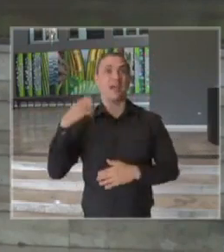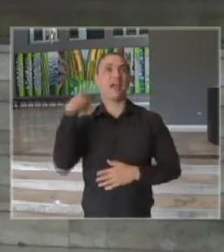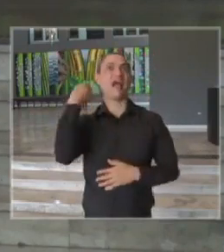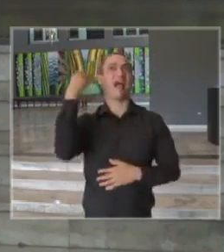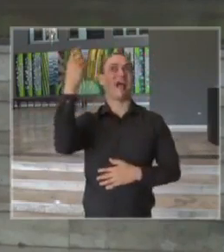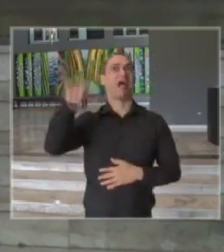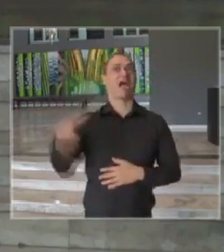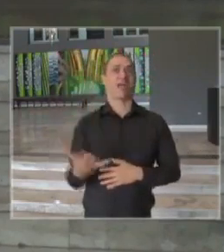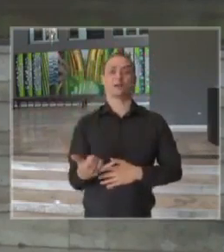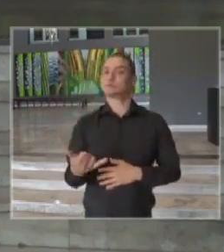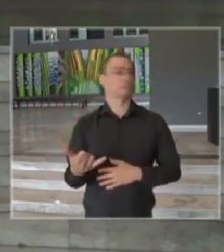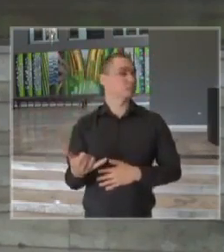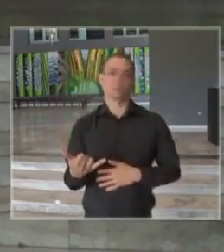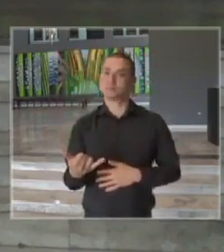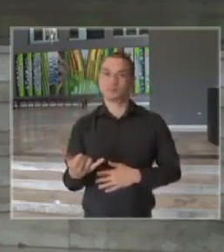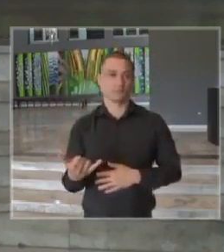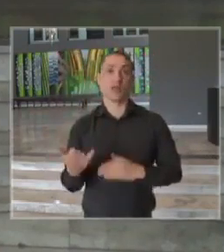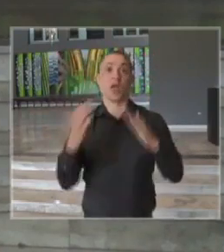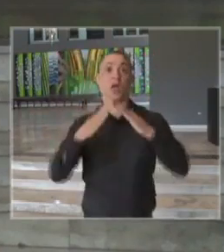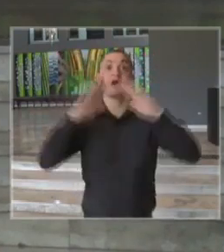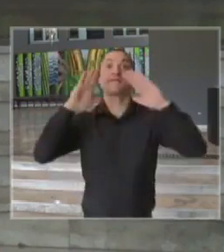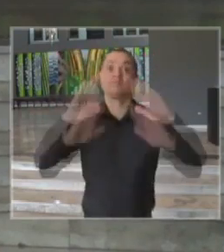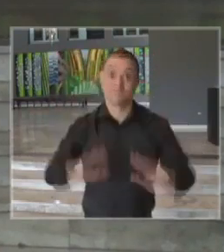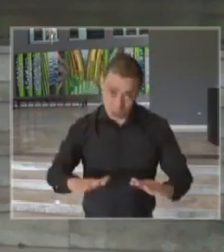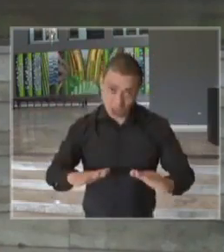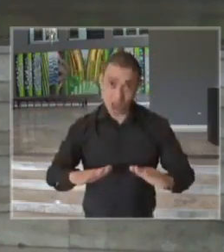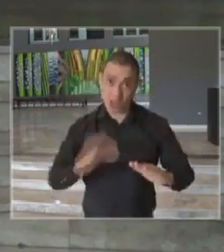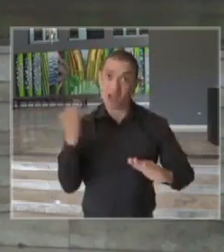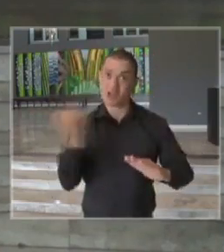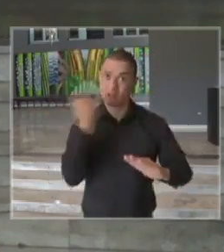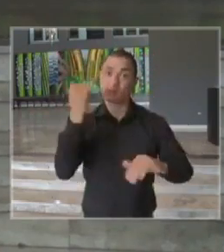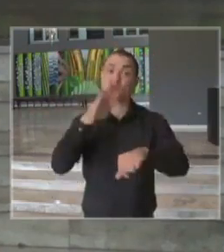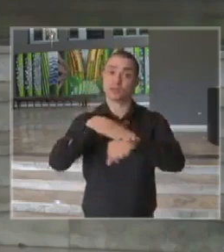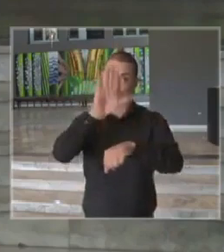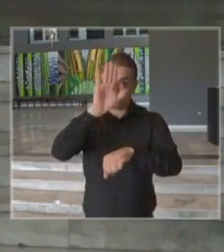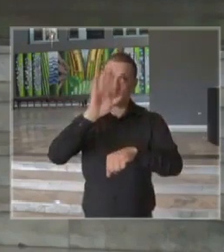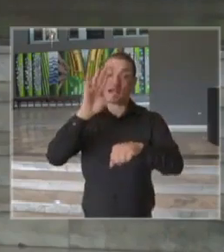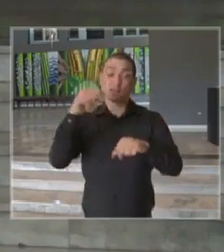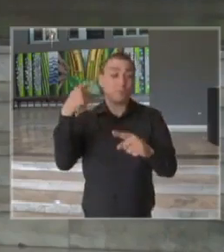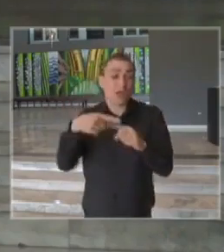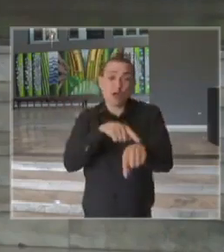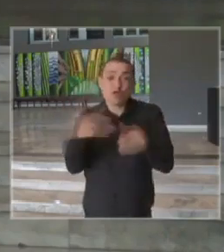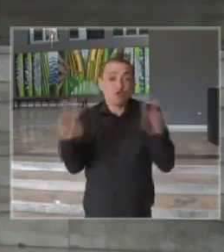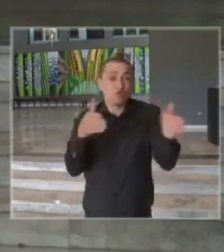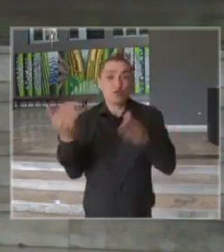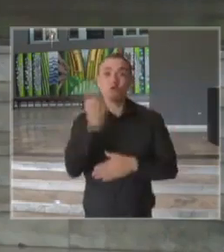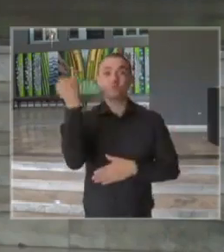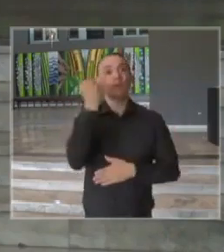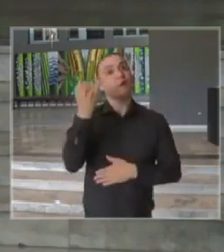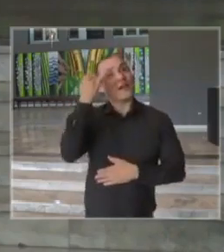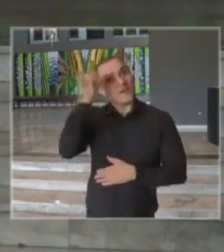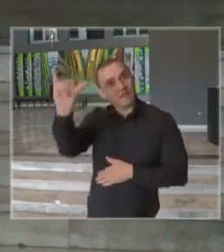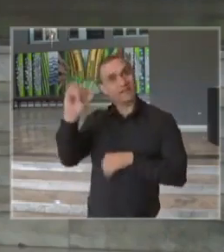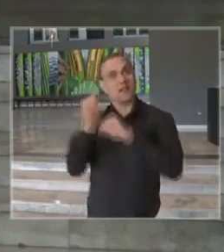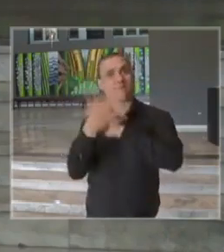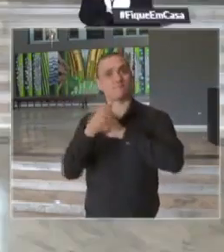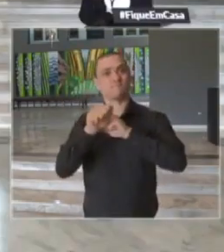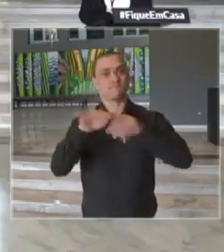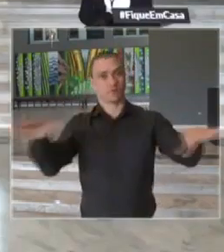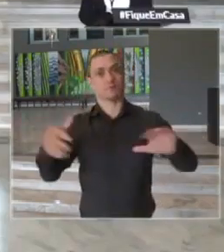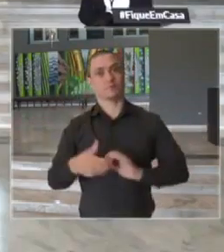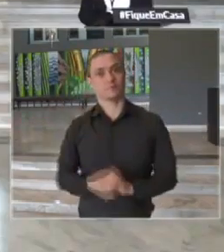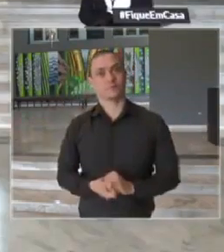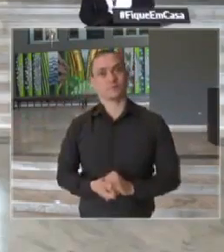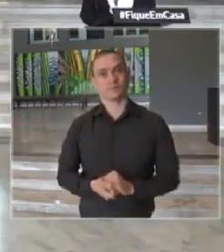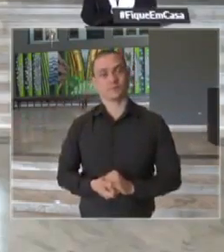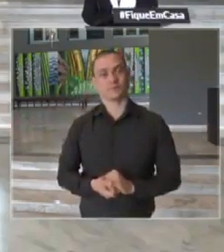viajar, mas sim para se fazer o isolamento social e ficar em casa nesse período fundamental de combate à epidemia. Em